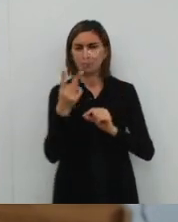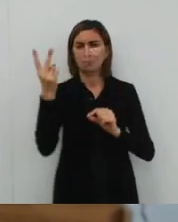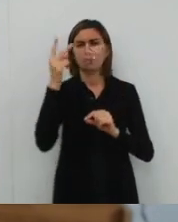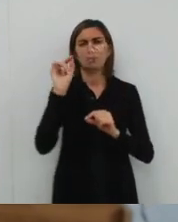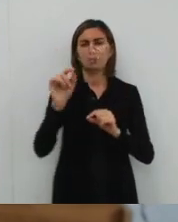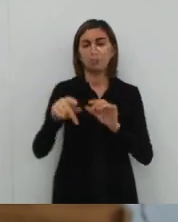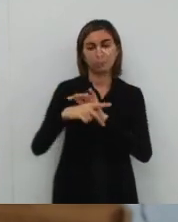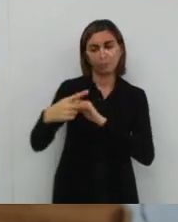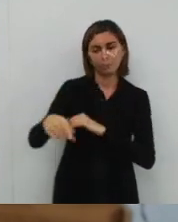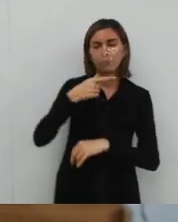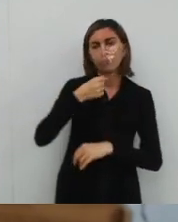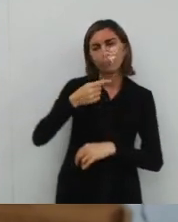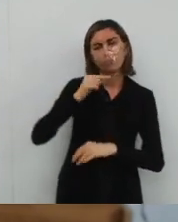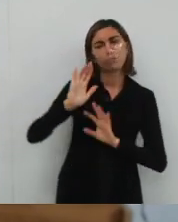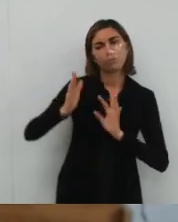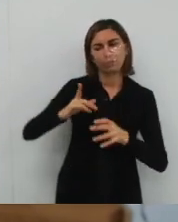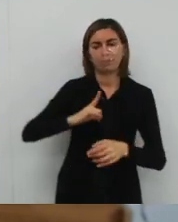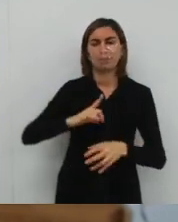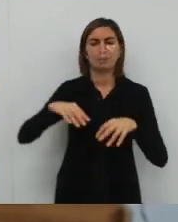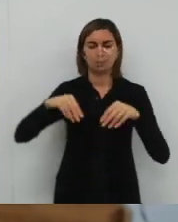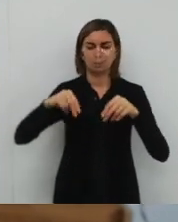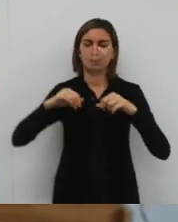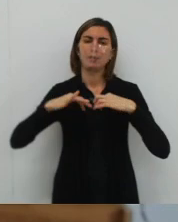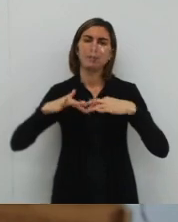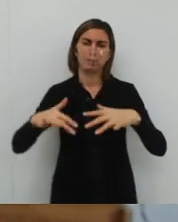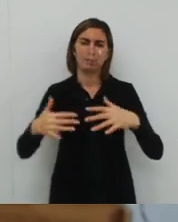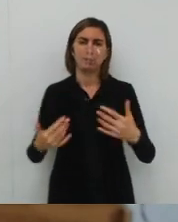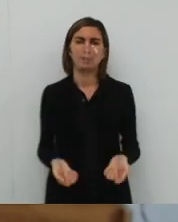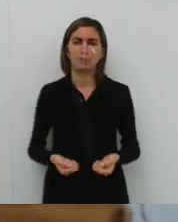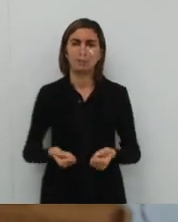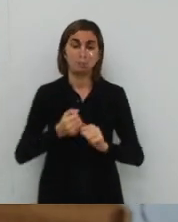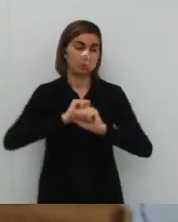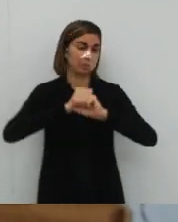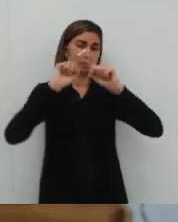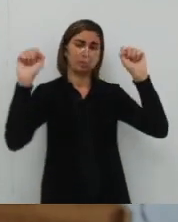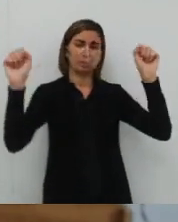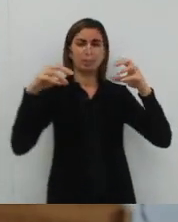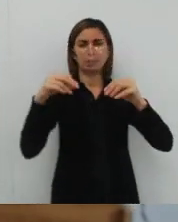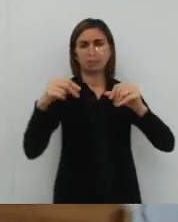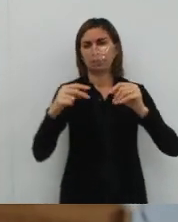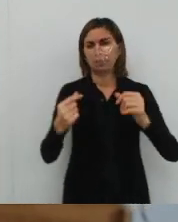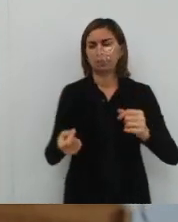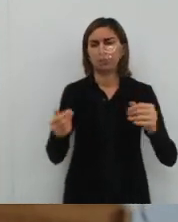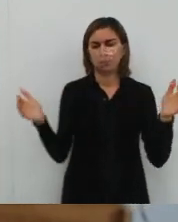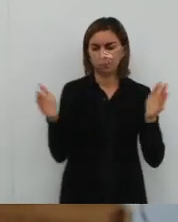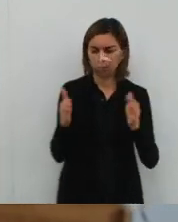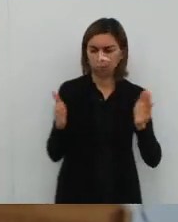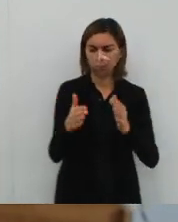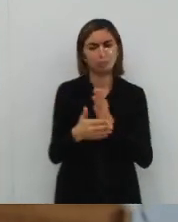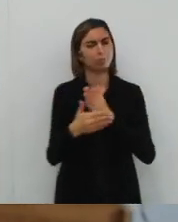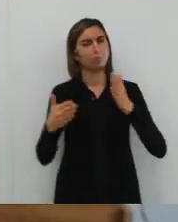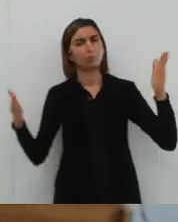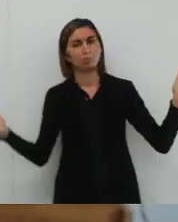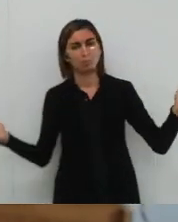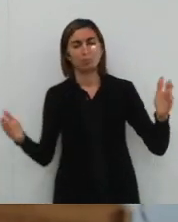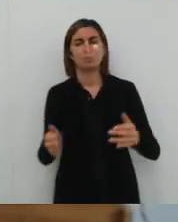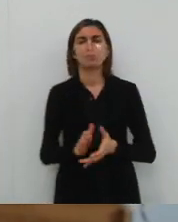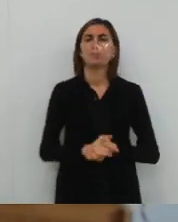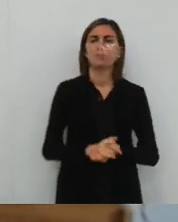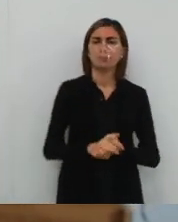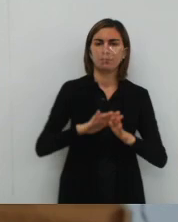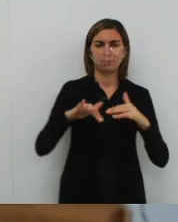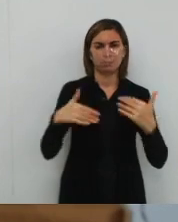aquele proprietário que já tinha terra. Os grandes proprietários, os médios grandes. Então, veja